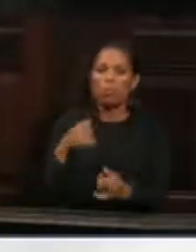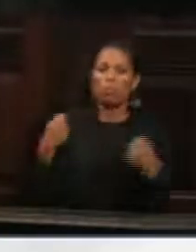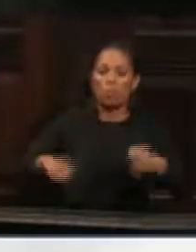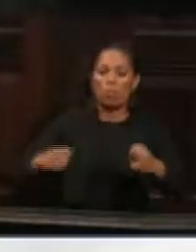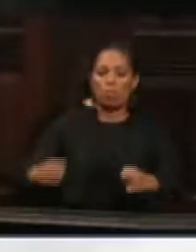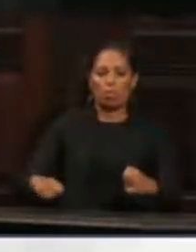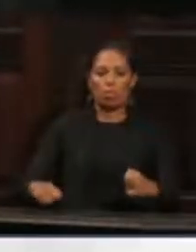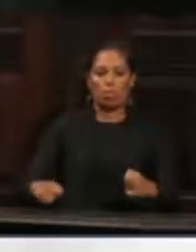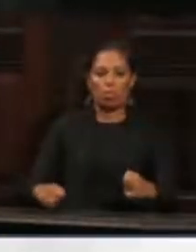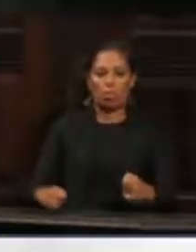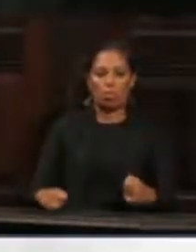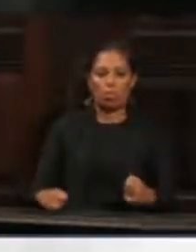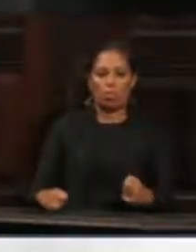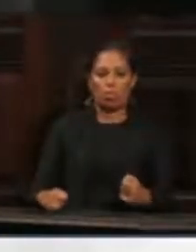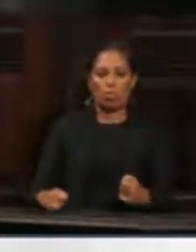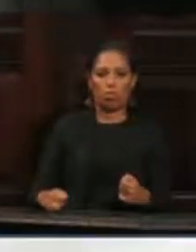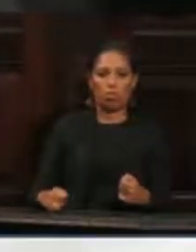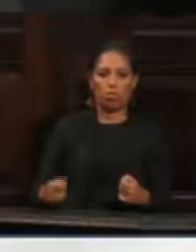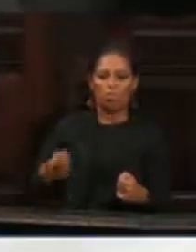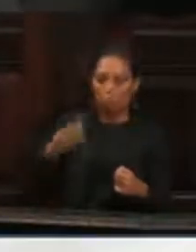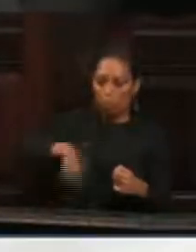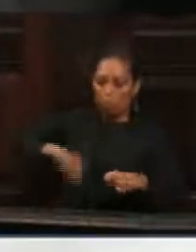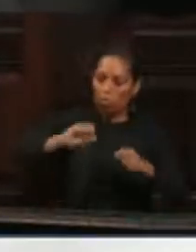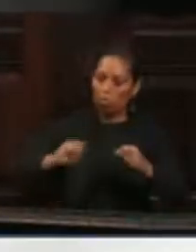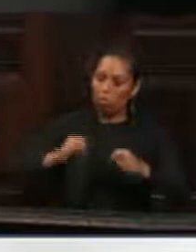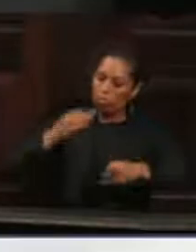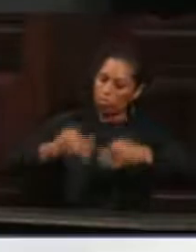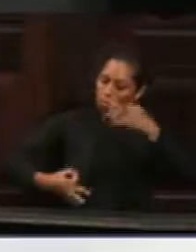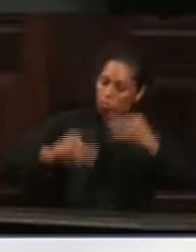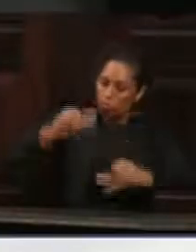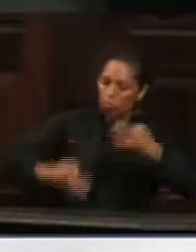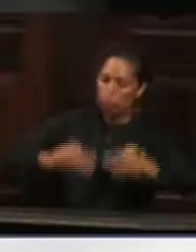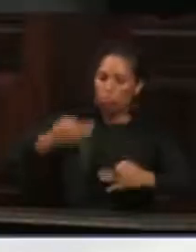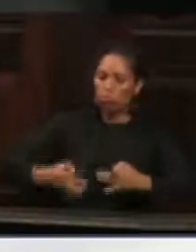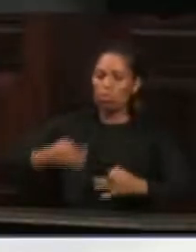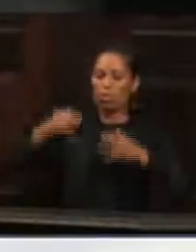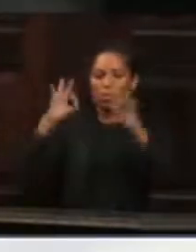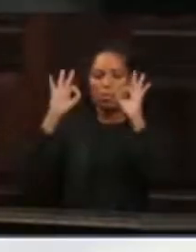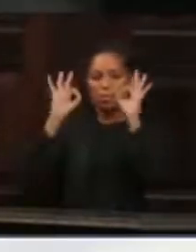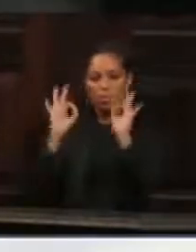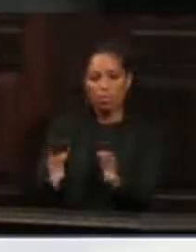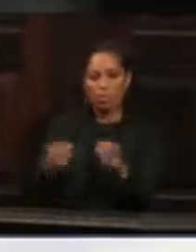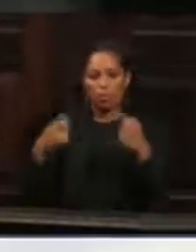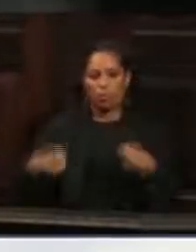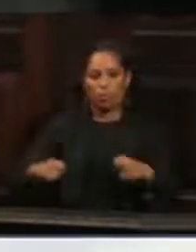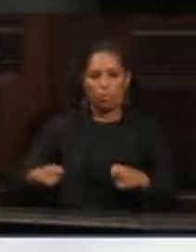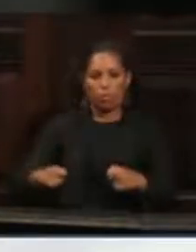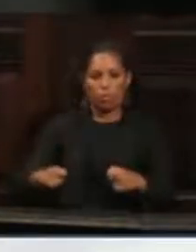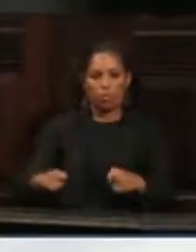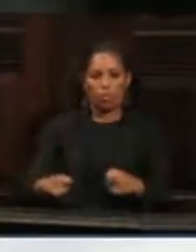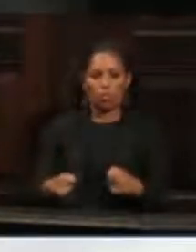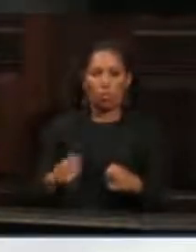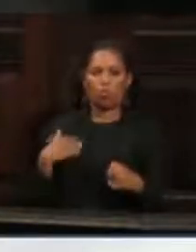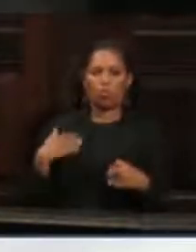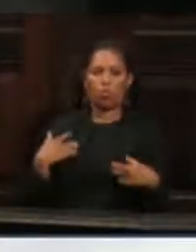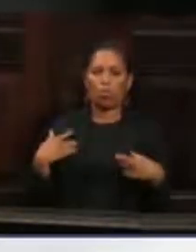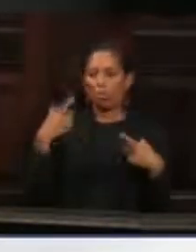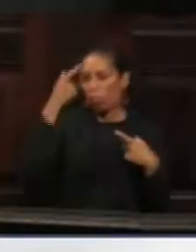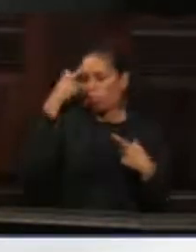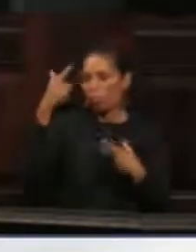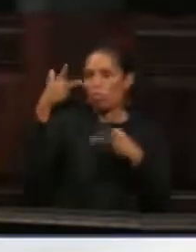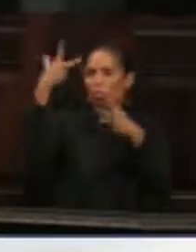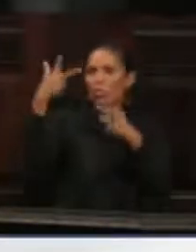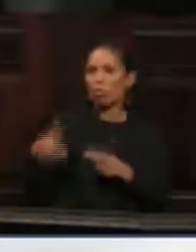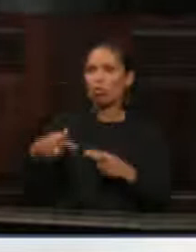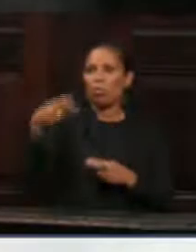preso à disposição da justiça e receber todo o privilégio que os deputados que estão aqui trabalhando estarão. Então, compacto da sua